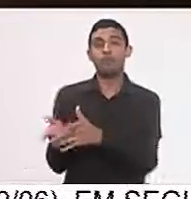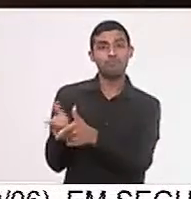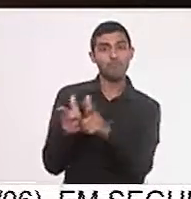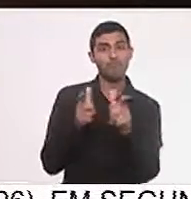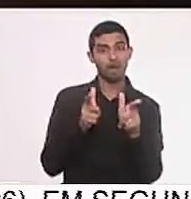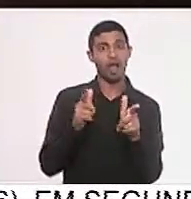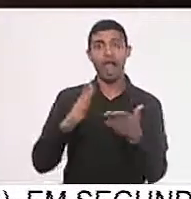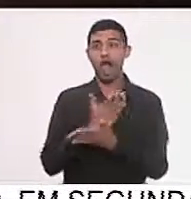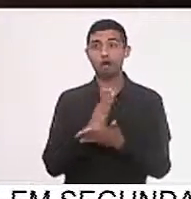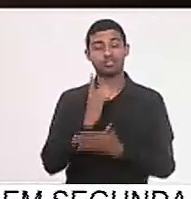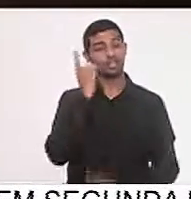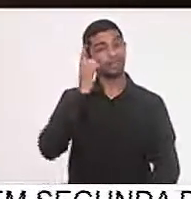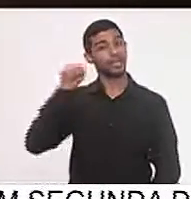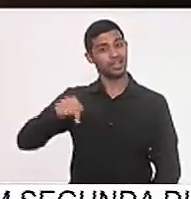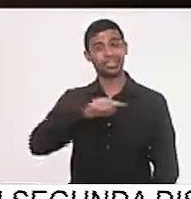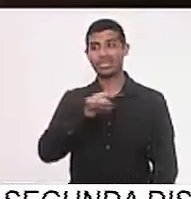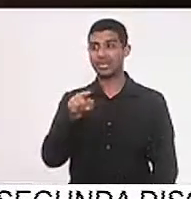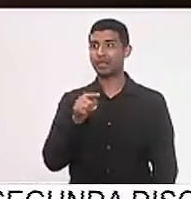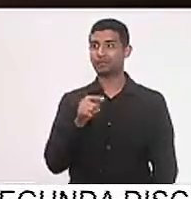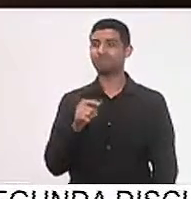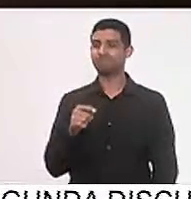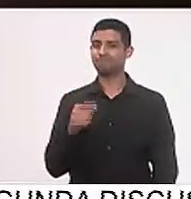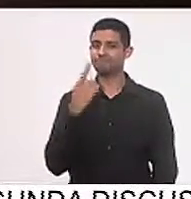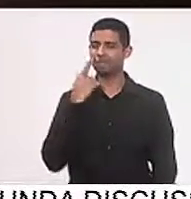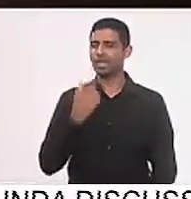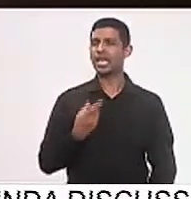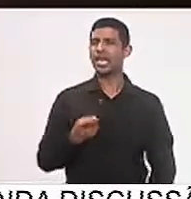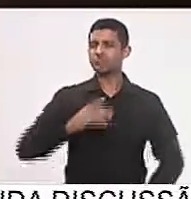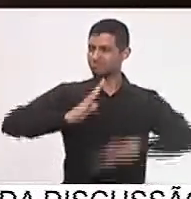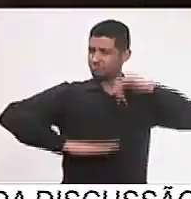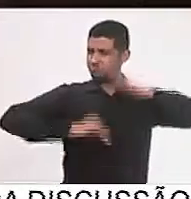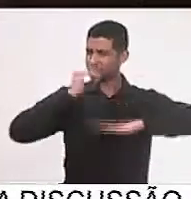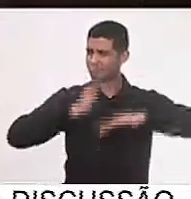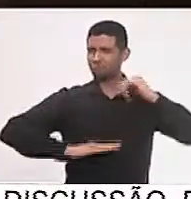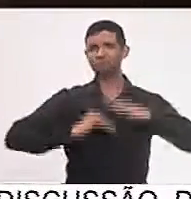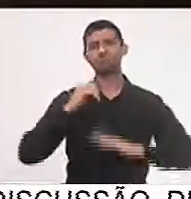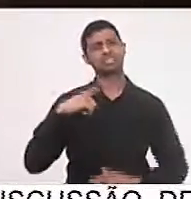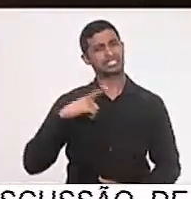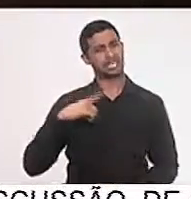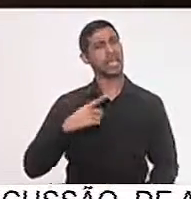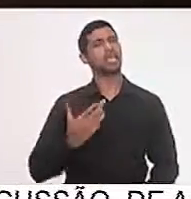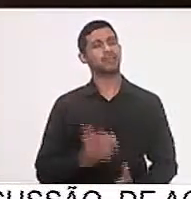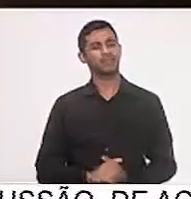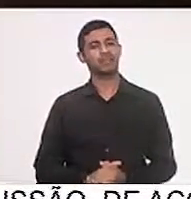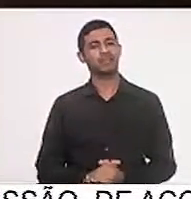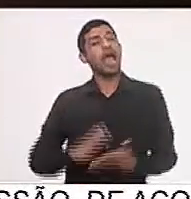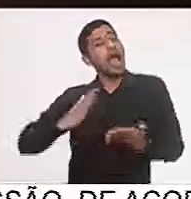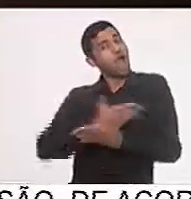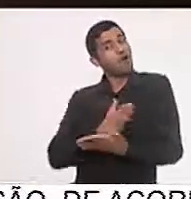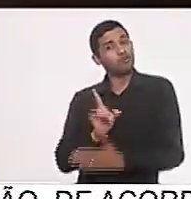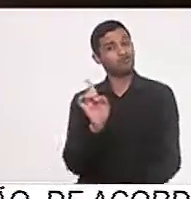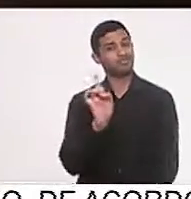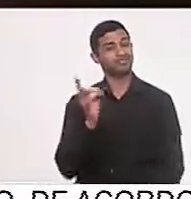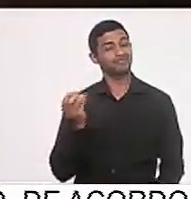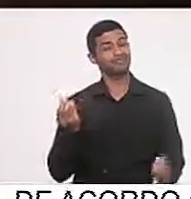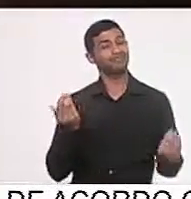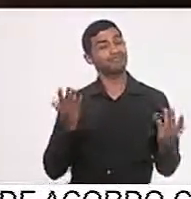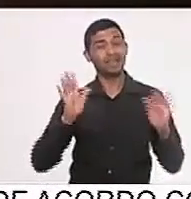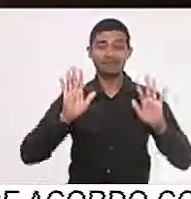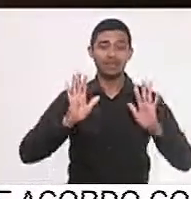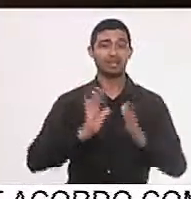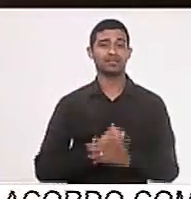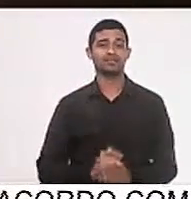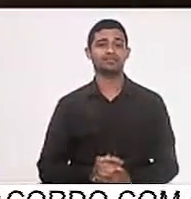Alguns deputados aqui se mostraram com muita perícia, com muita habilidade, outros não,